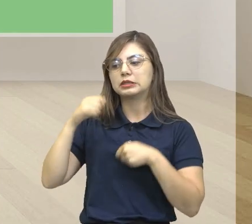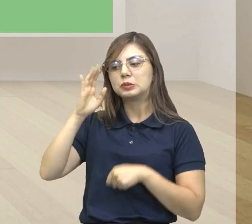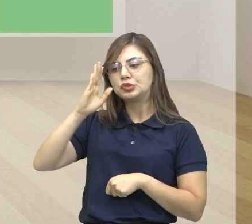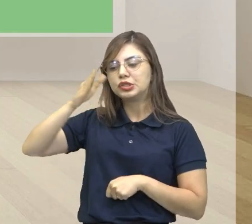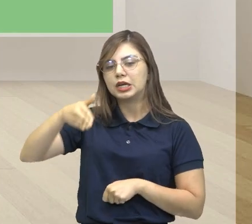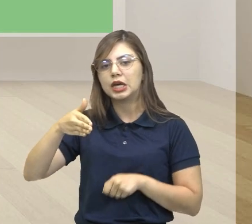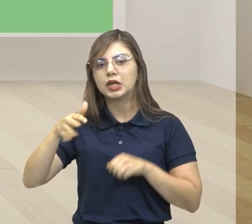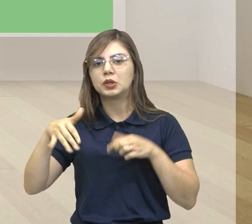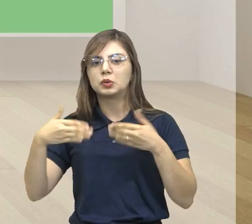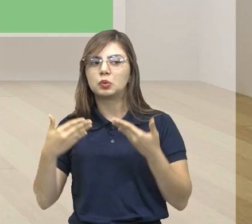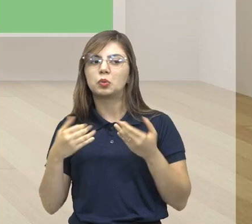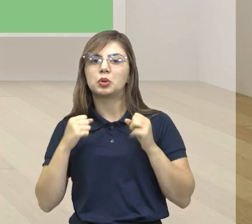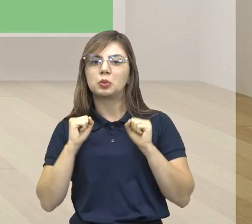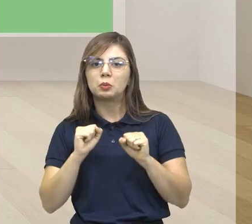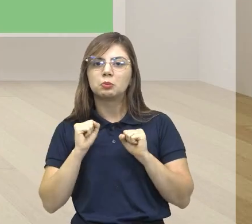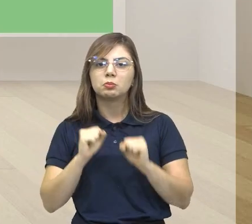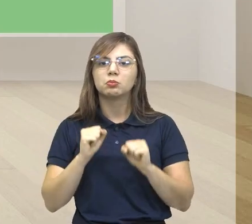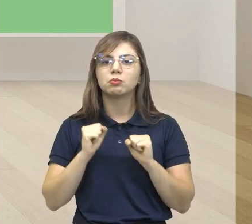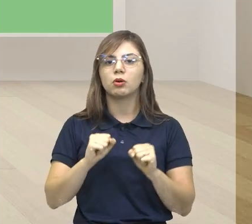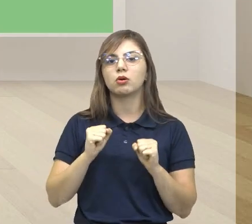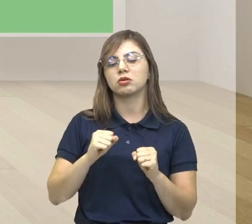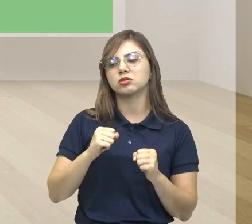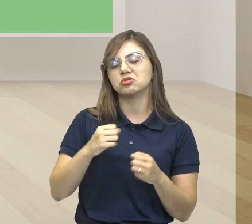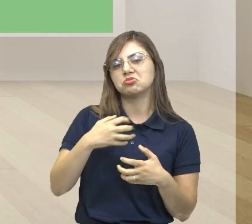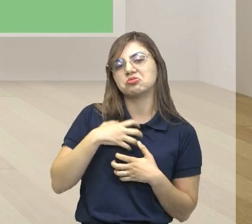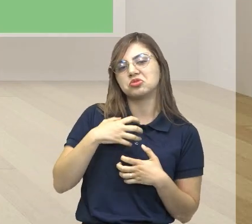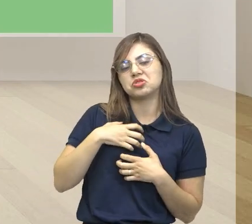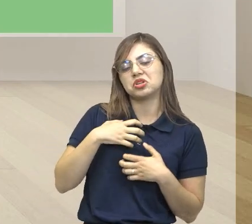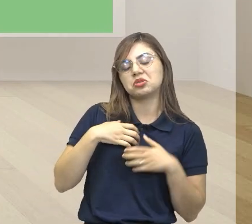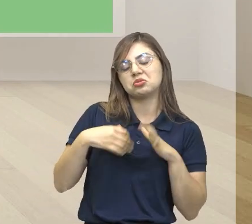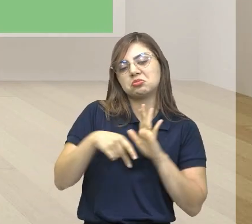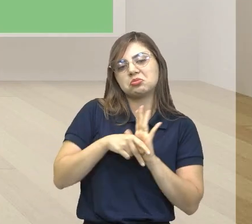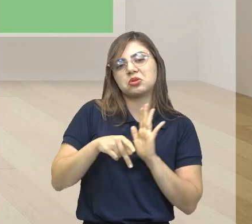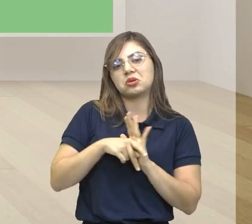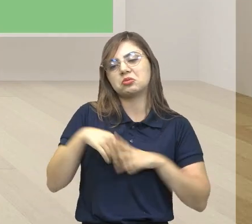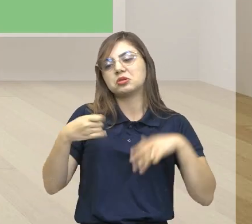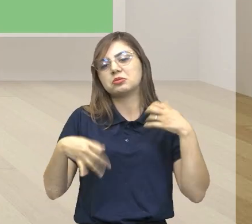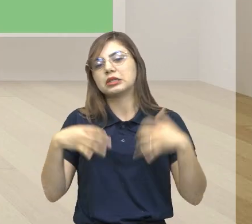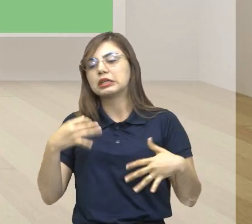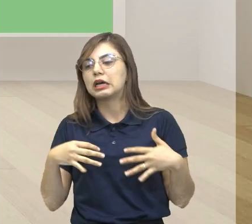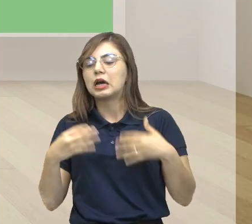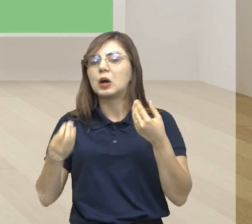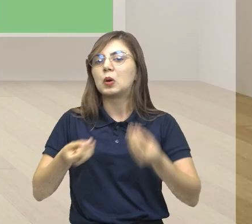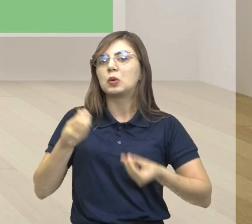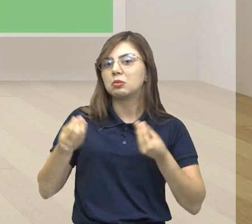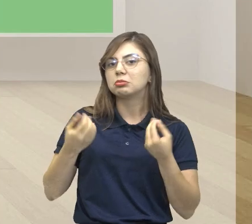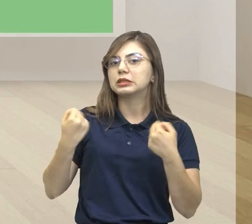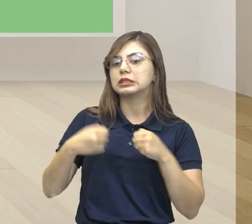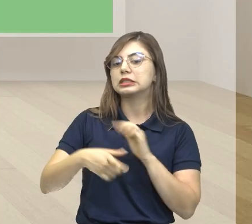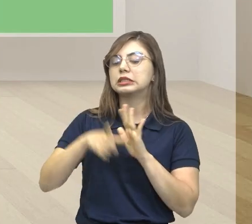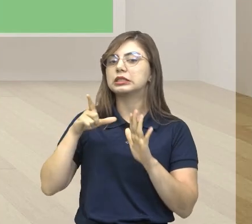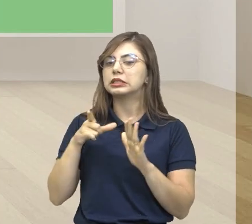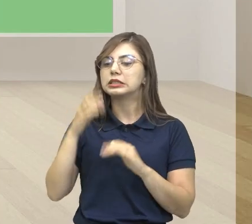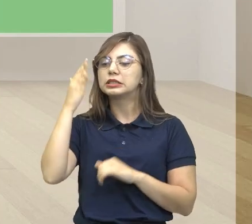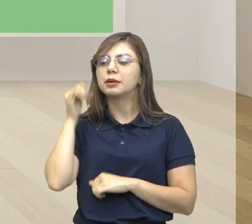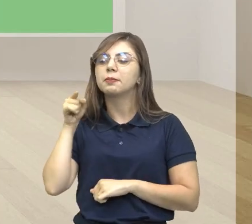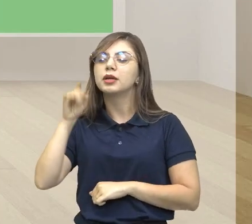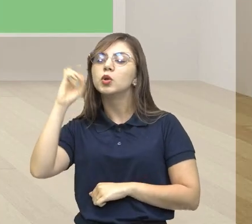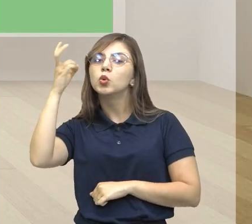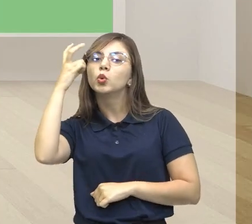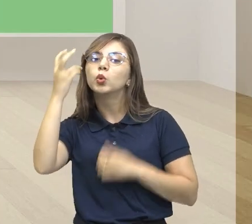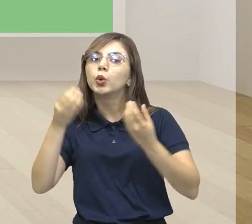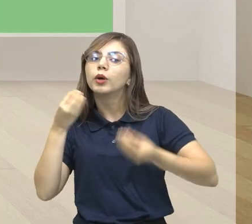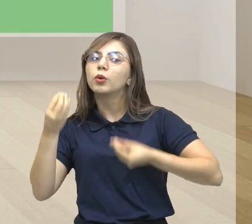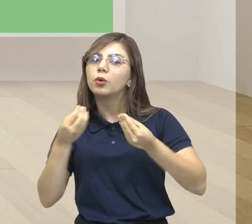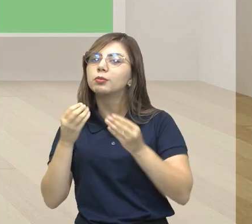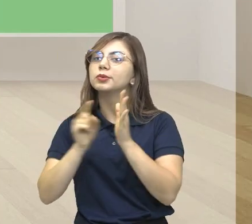posso relaxar um pouco mais, né? Ser mais eu nessa situação, e com determinadas pessoas, determinadas culturas, eu tenho que ser mais direto. Vamos